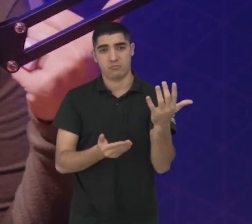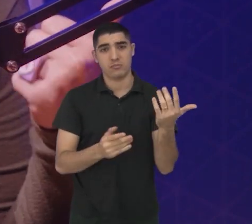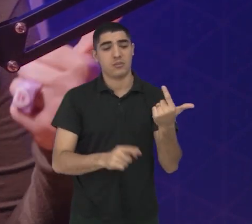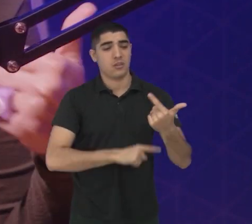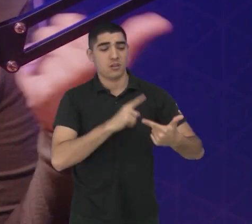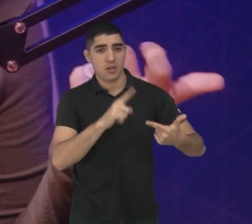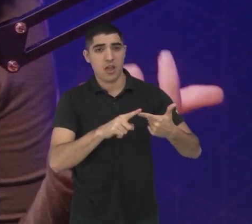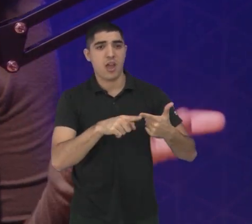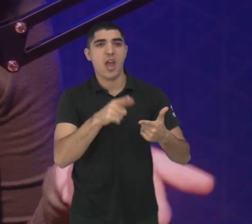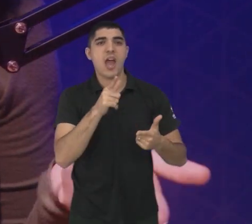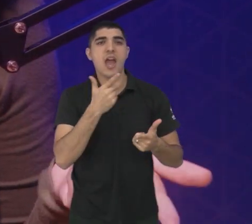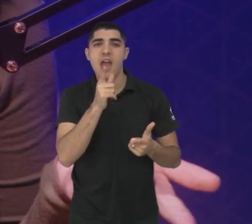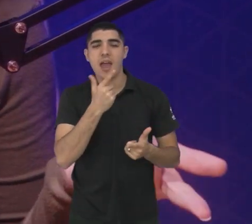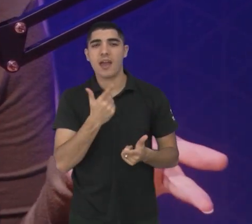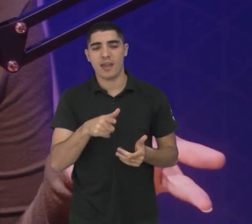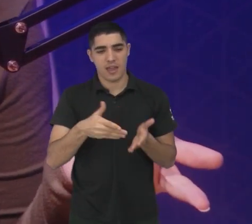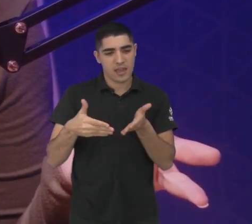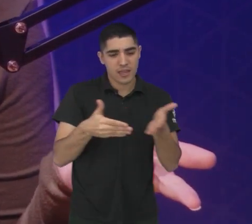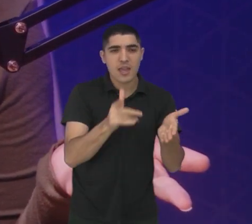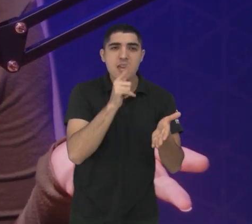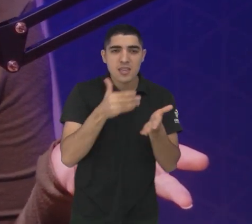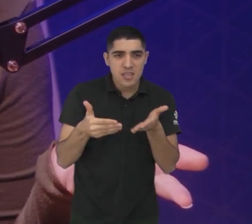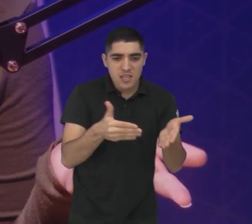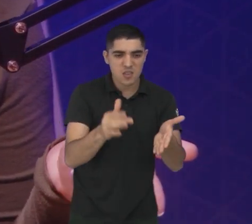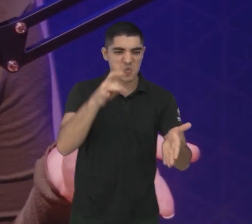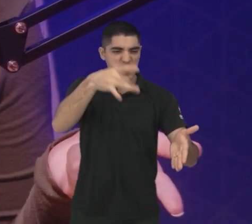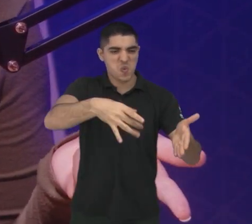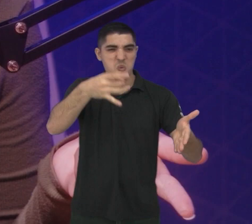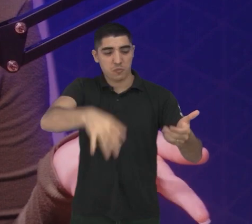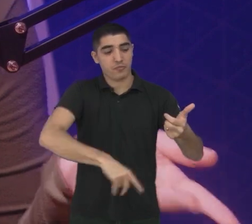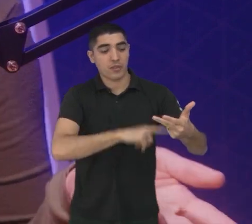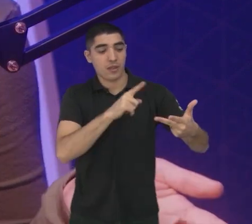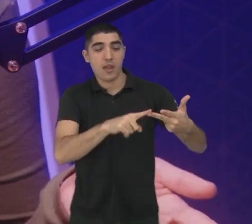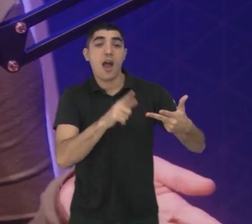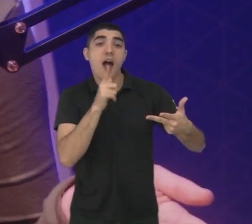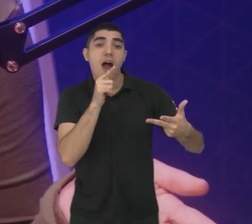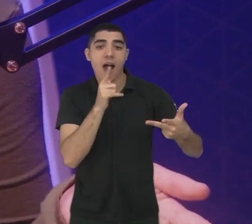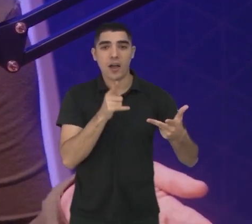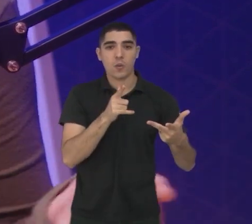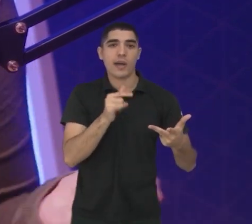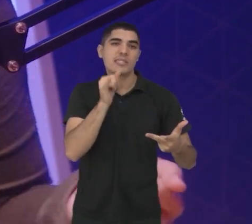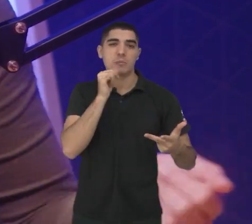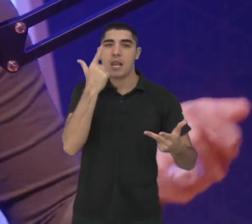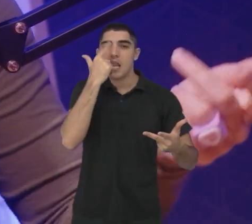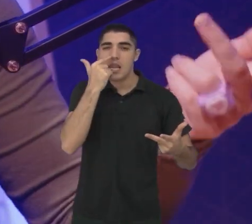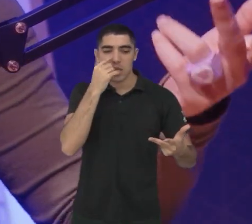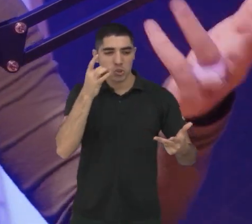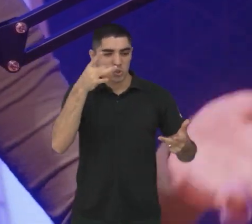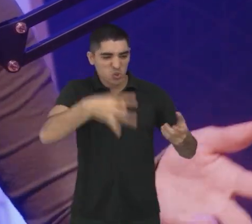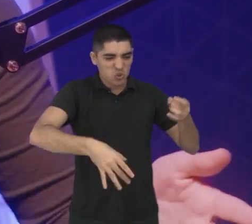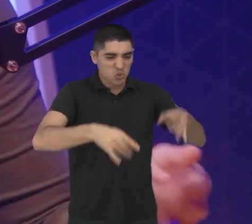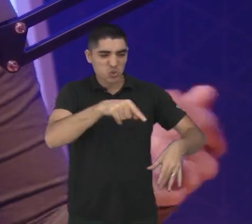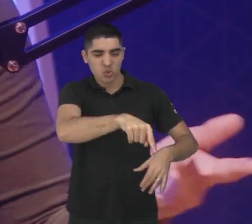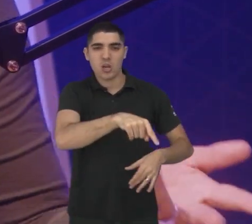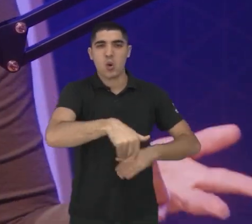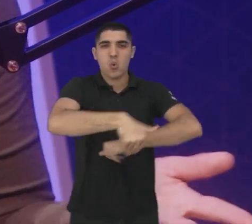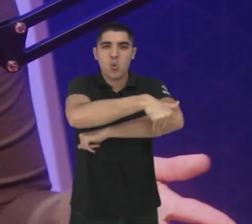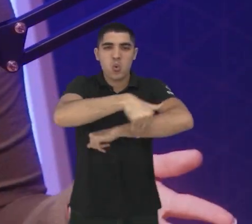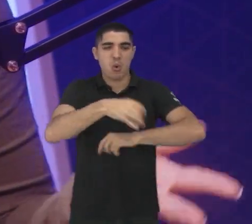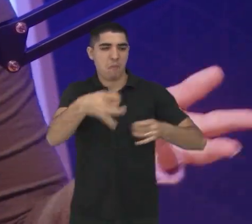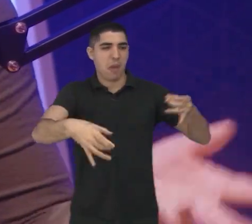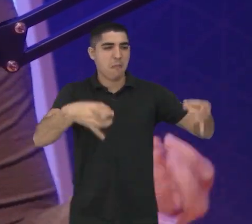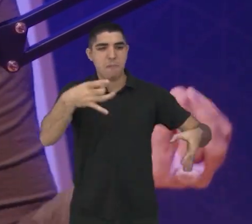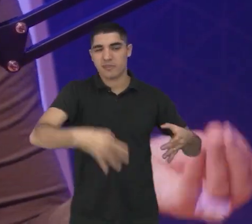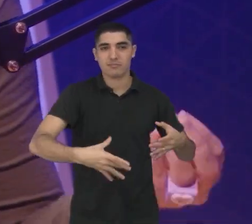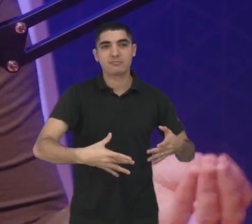encostas, assoreamento dos rios, o mau escoamento da água, né? Então, por exemplo, jogar lixo na rua, coisas que a gente já